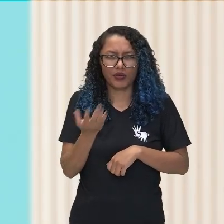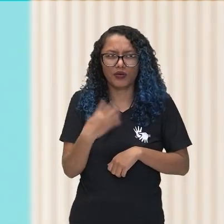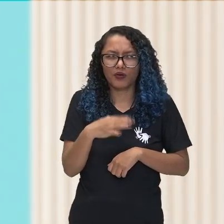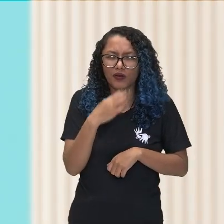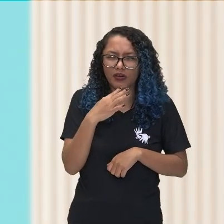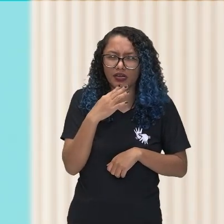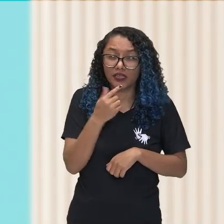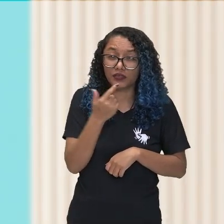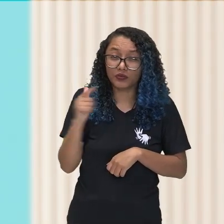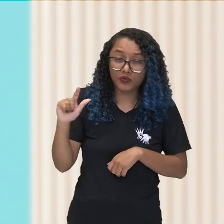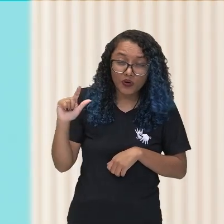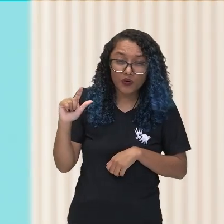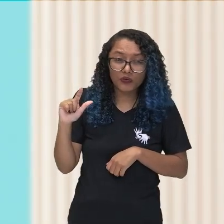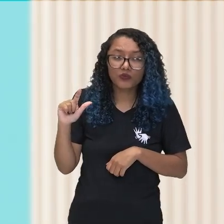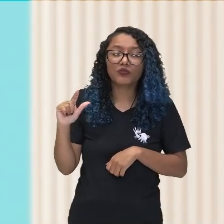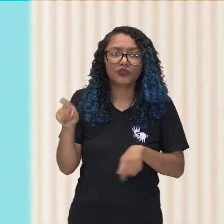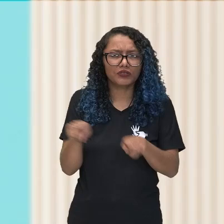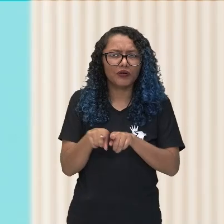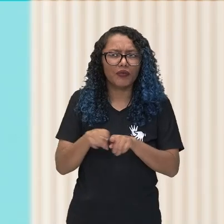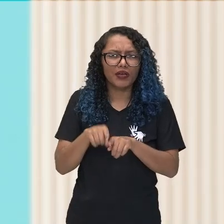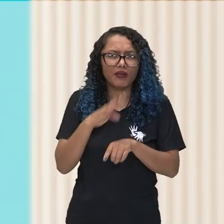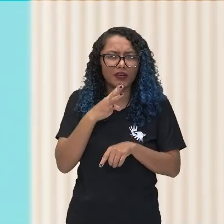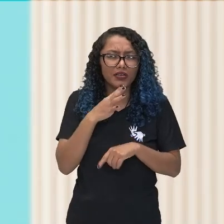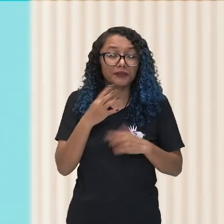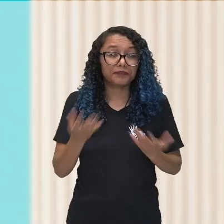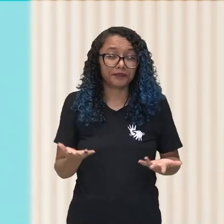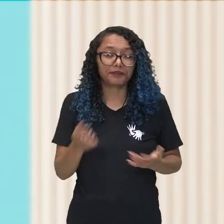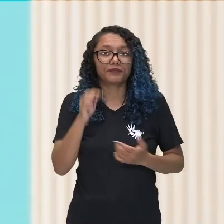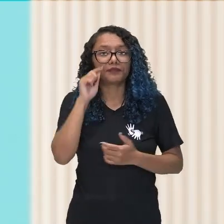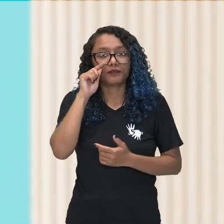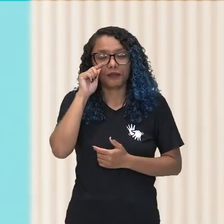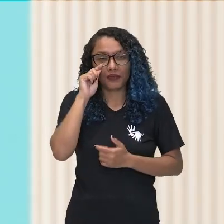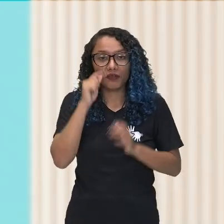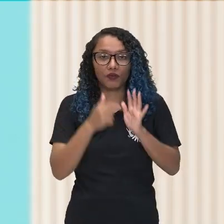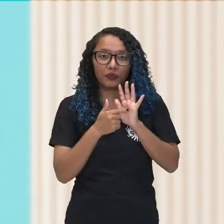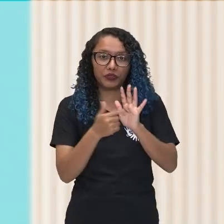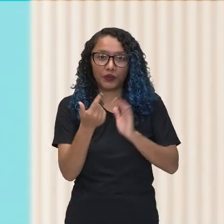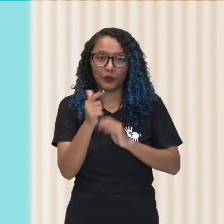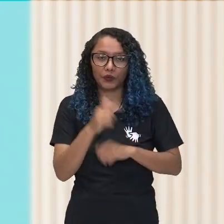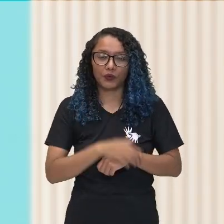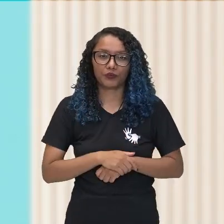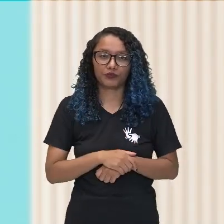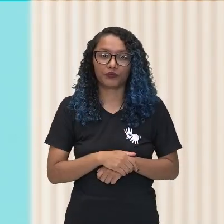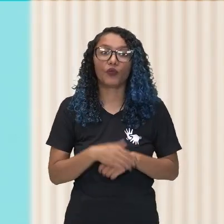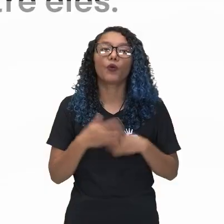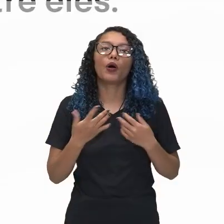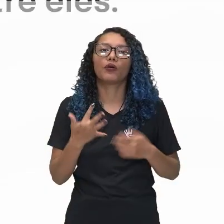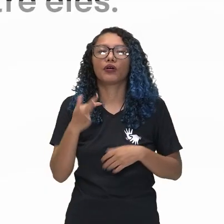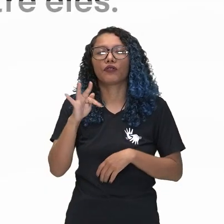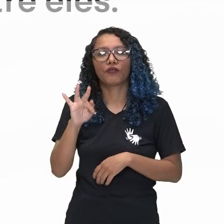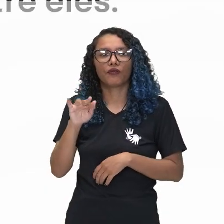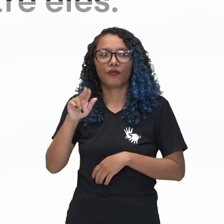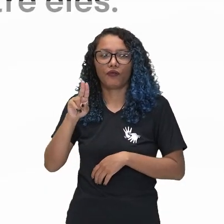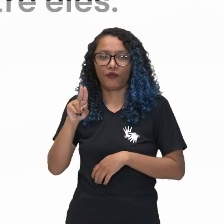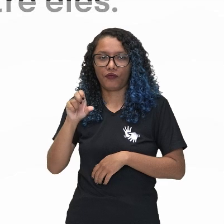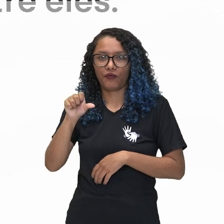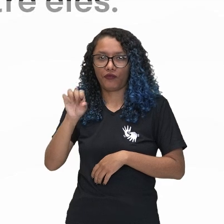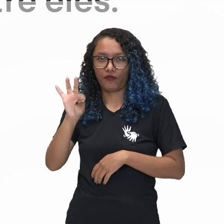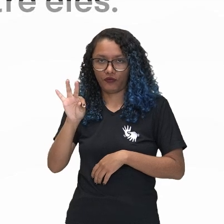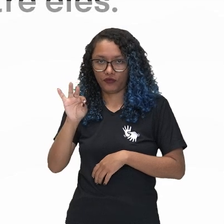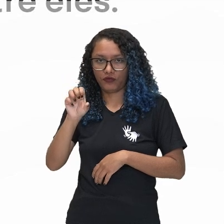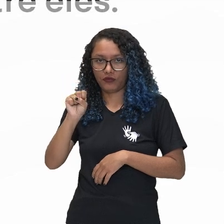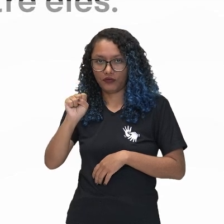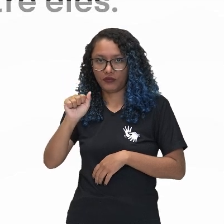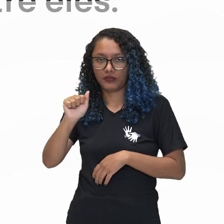futebol que podem ser praticados também? Vamos conhecer o outro tipo, que é o futsal. Então